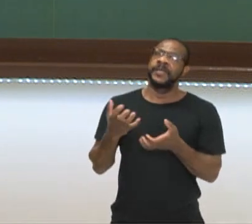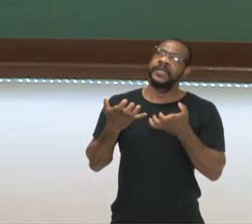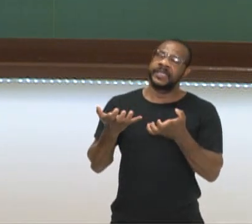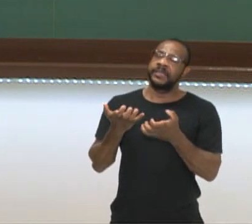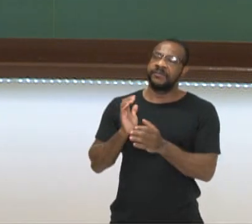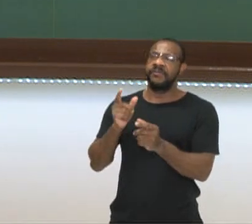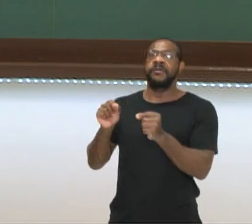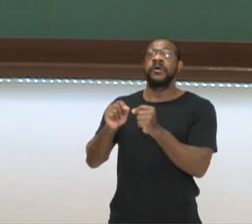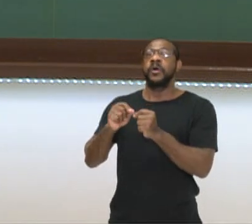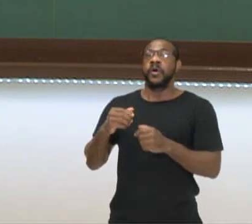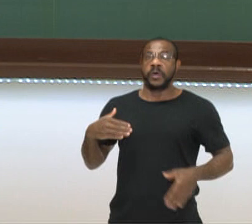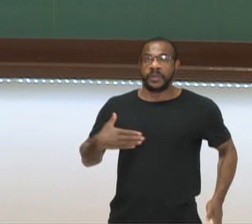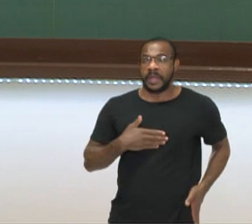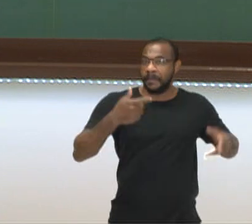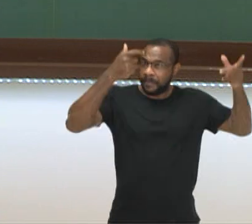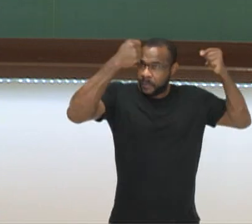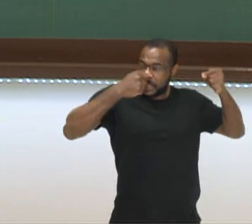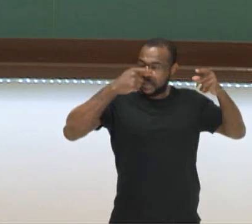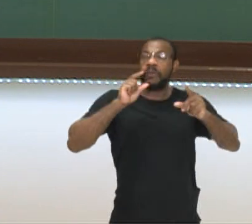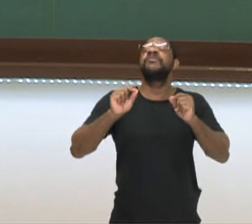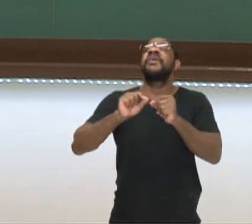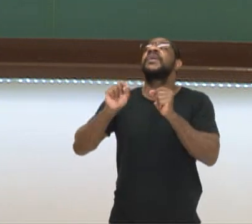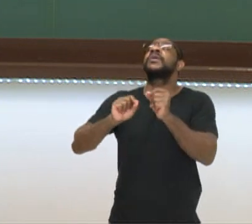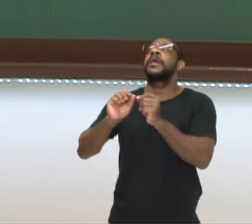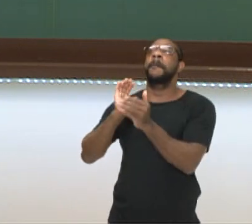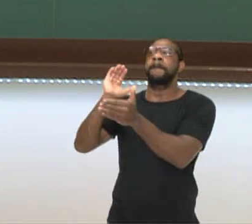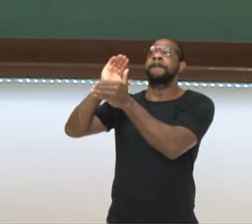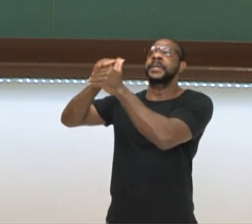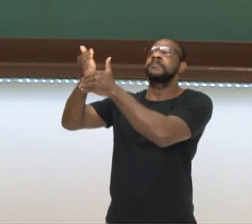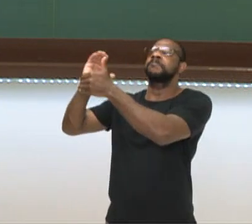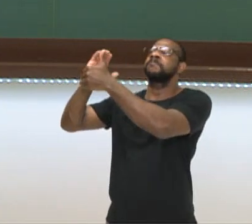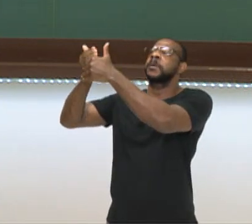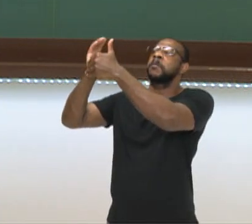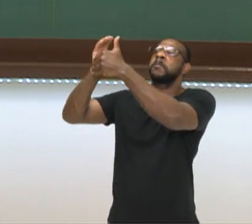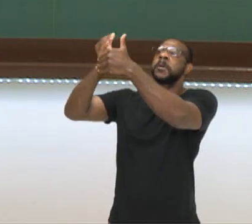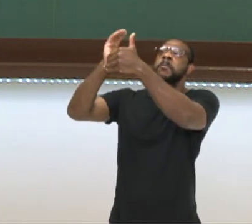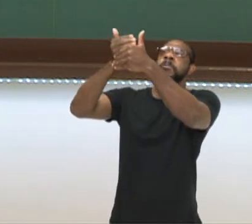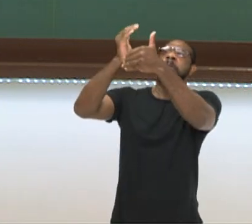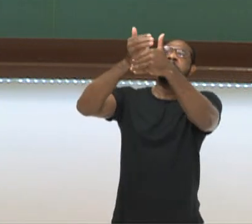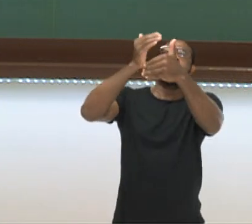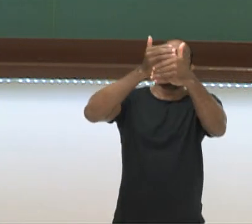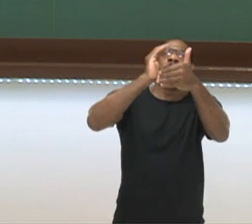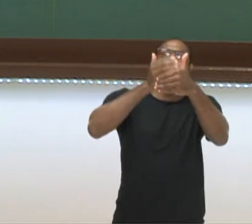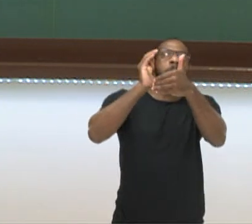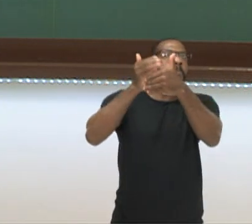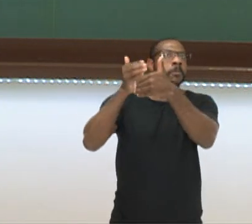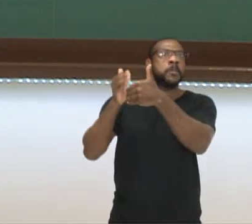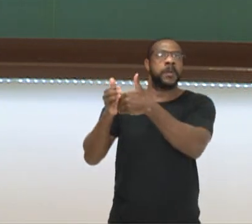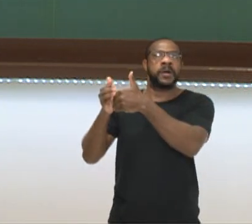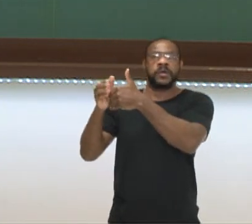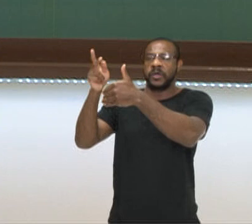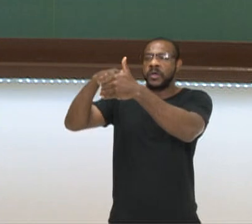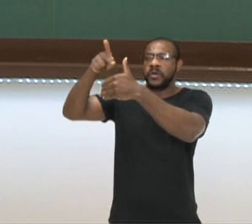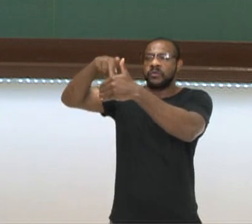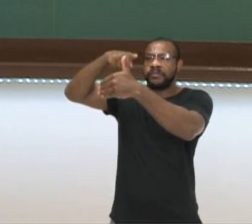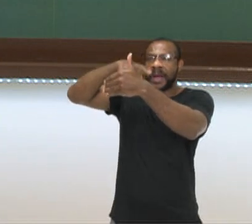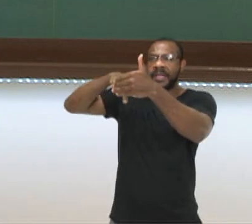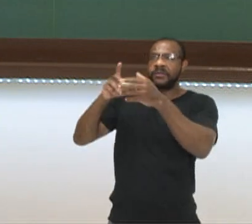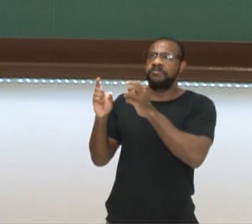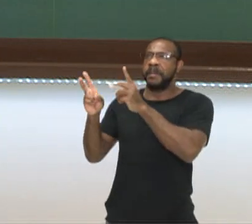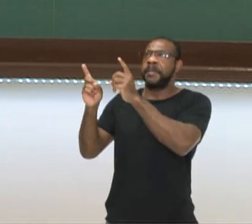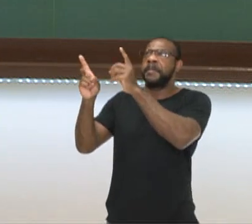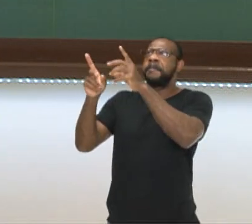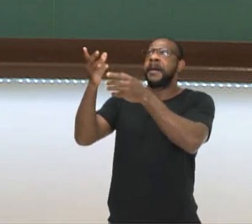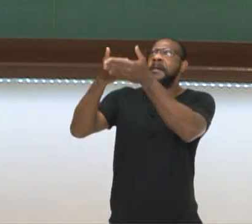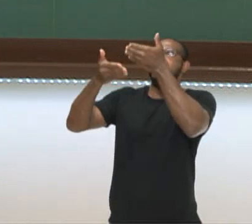o bloqueio continental, fazendo com que as nações não comercializassem com a Inglaterra, que era a